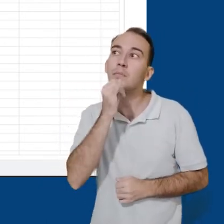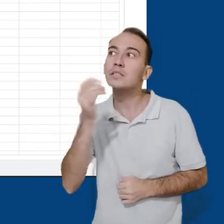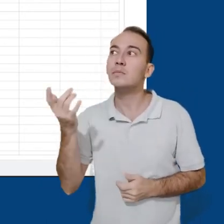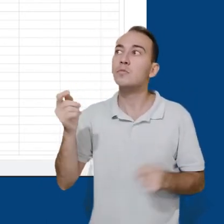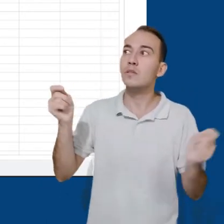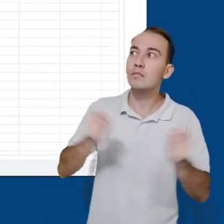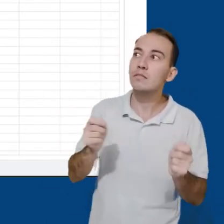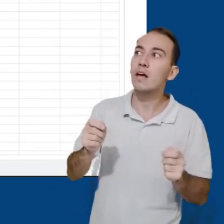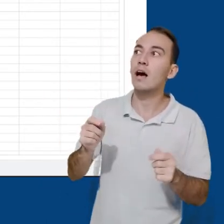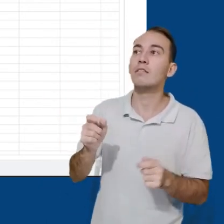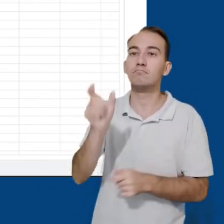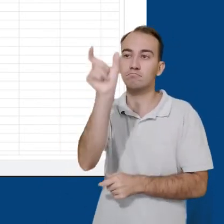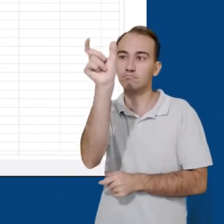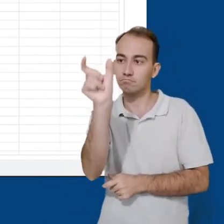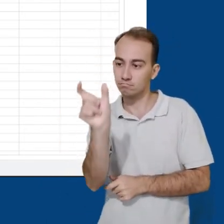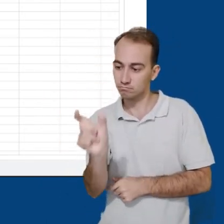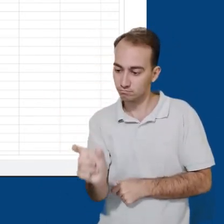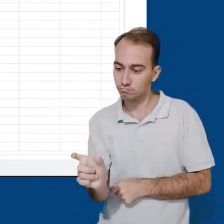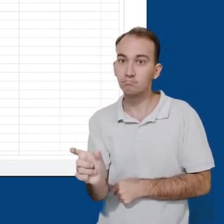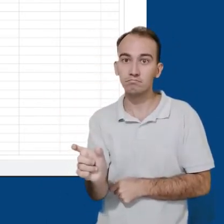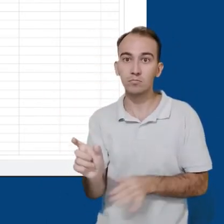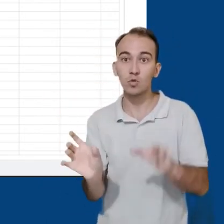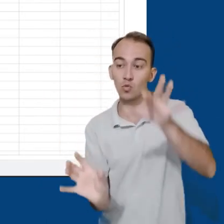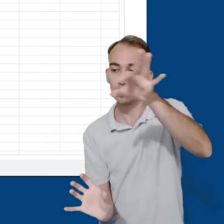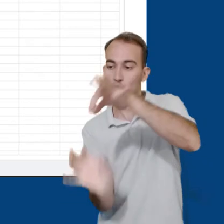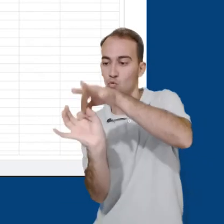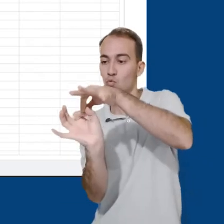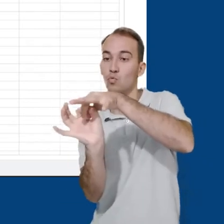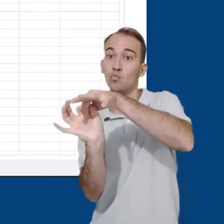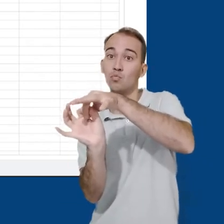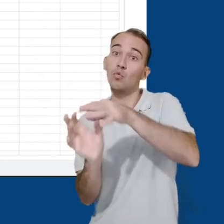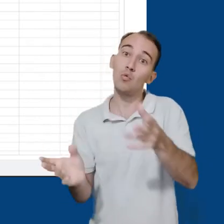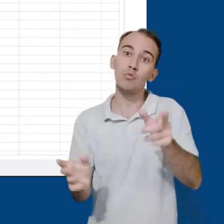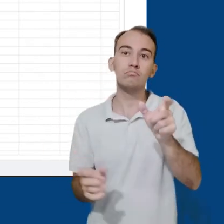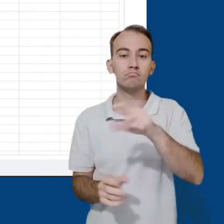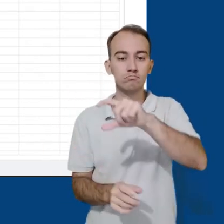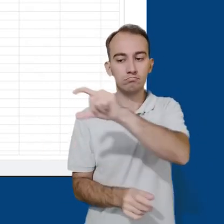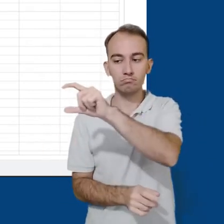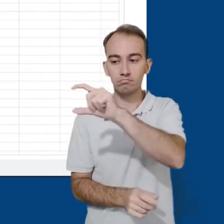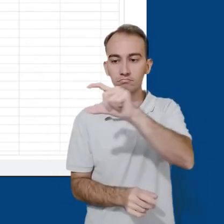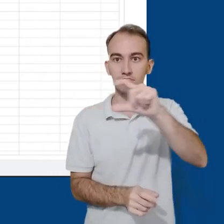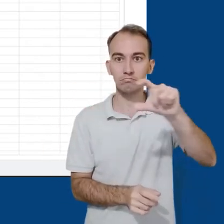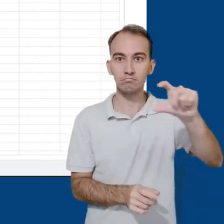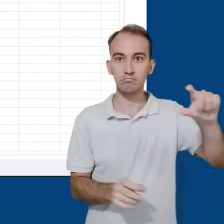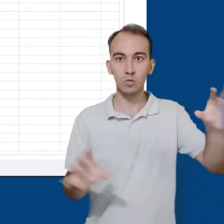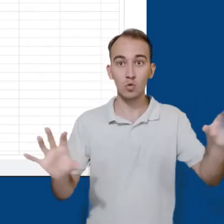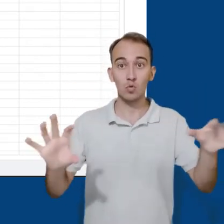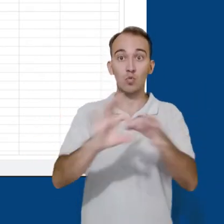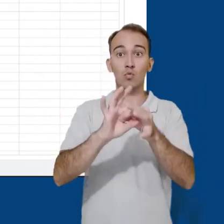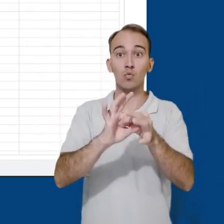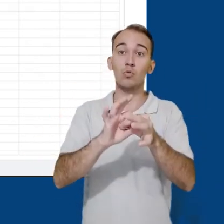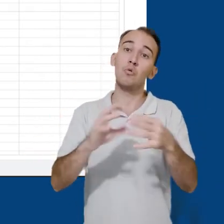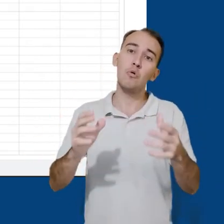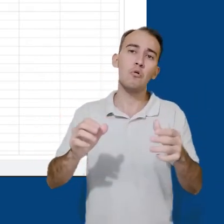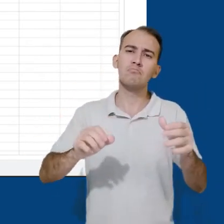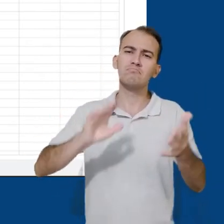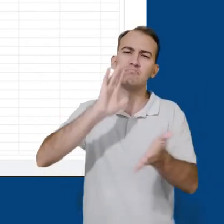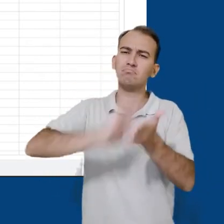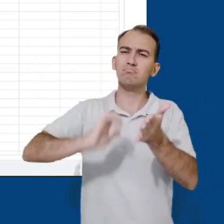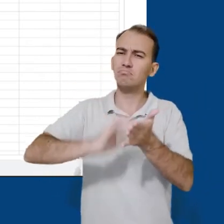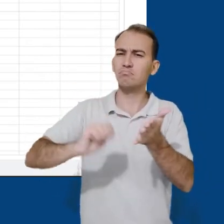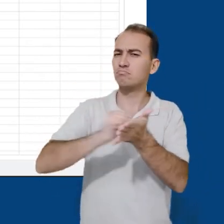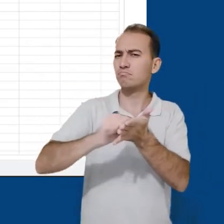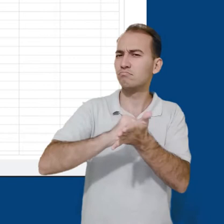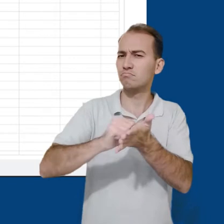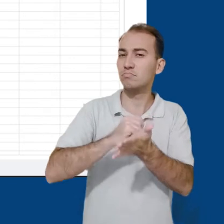outras opções como mesclar apenas horizontalmente apenas verticalmente ou